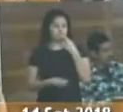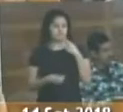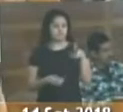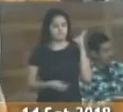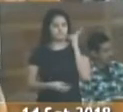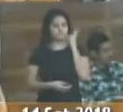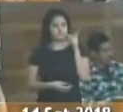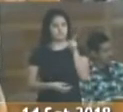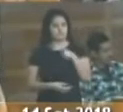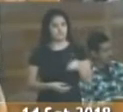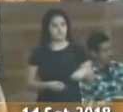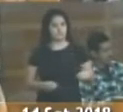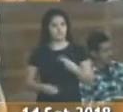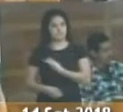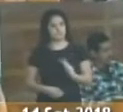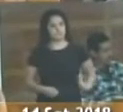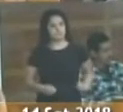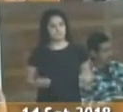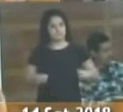Zé Augusto, presidente da Casa.